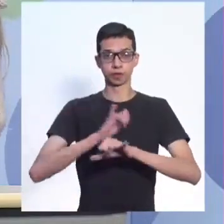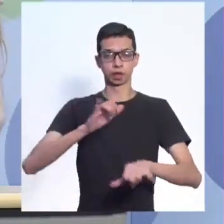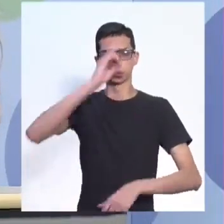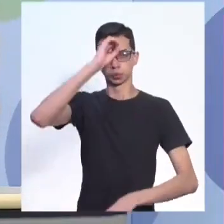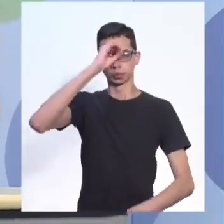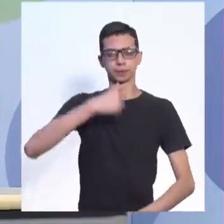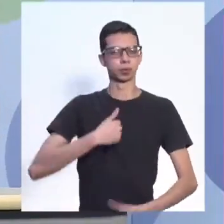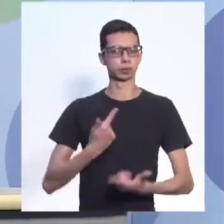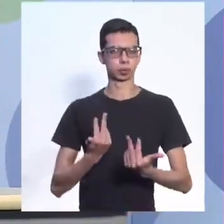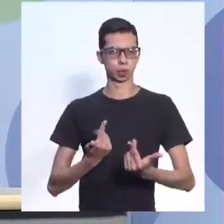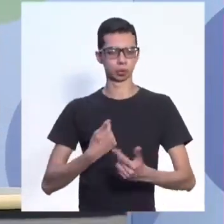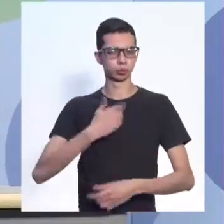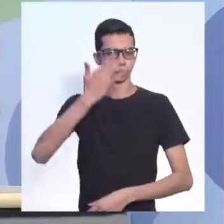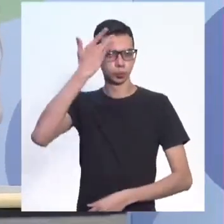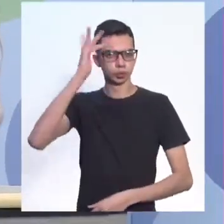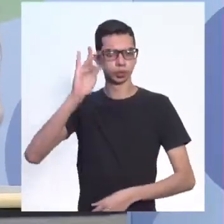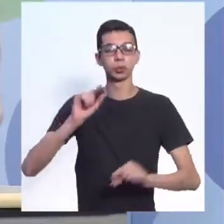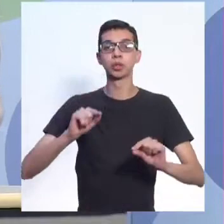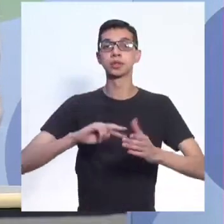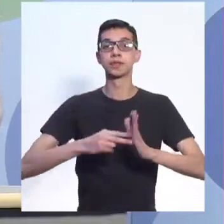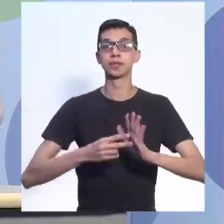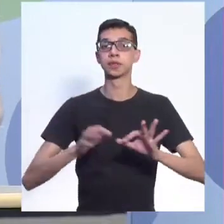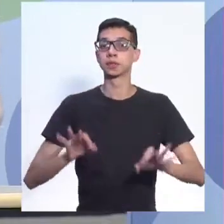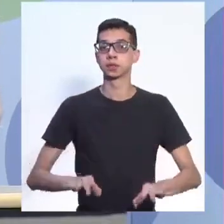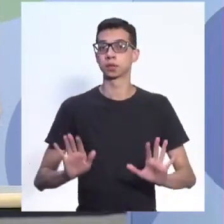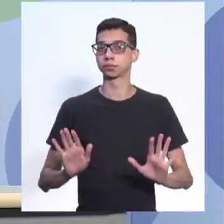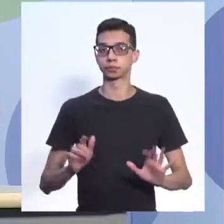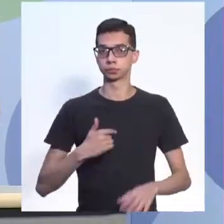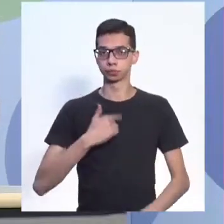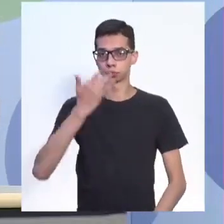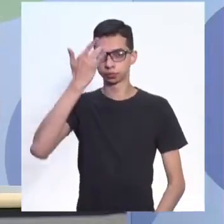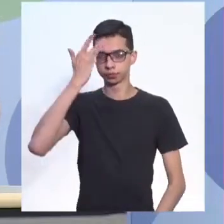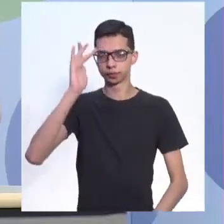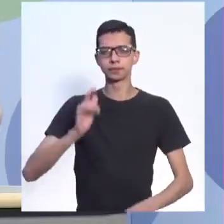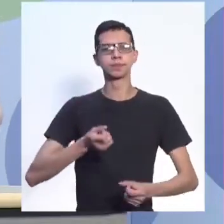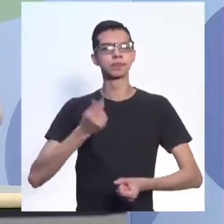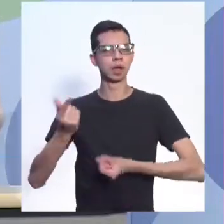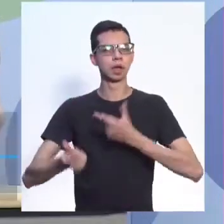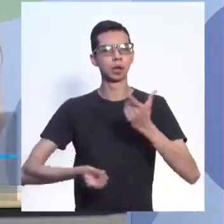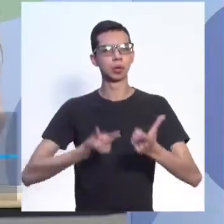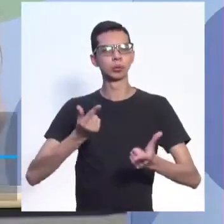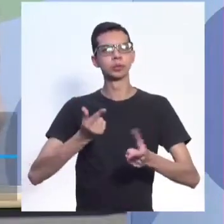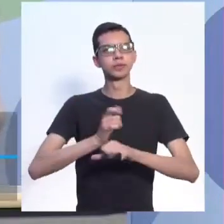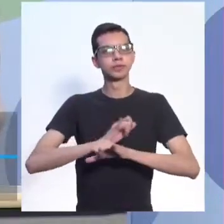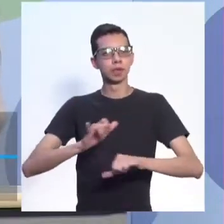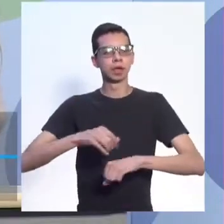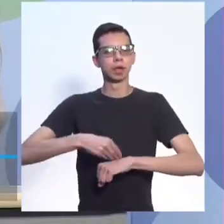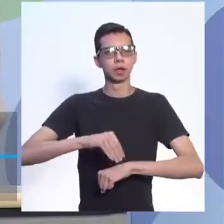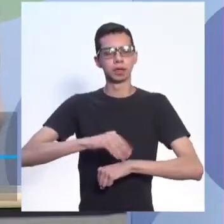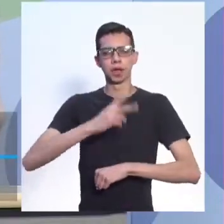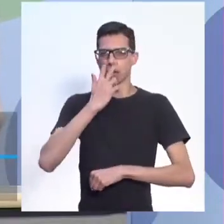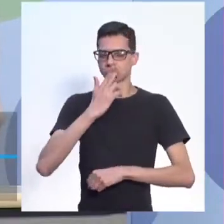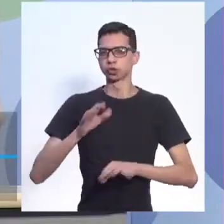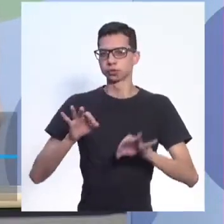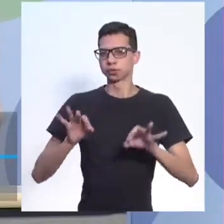delas que não sei muito bem o que que é. Algumas arriscaram a dizer, eu acho que elas estão certas. A Rebeca